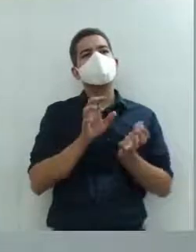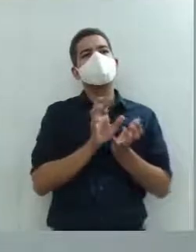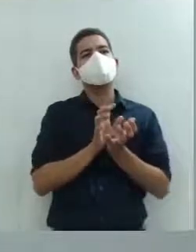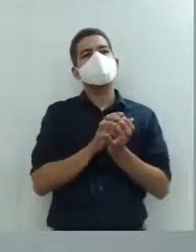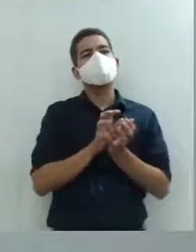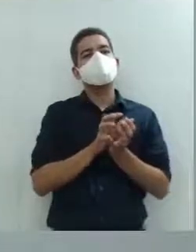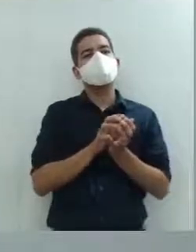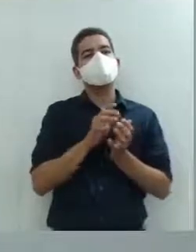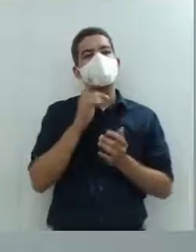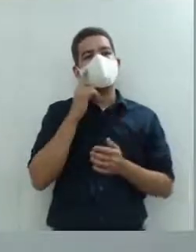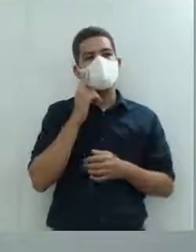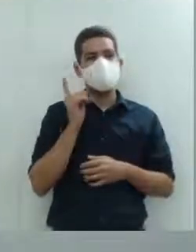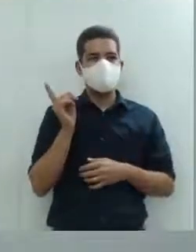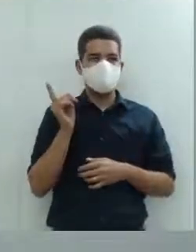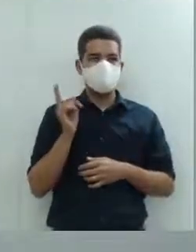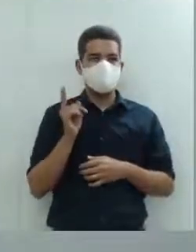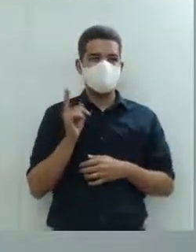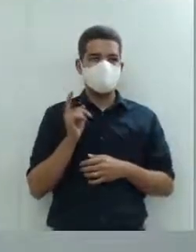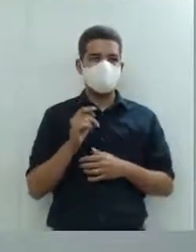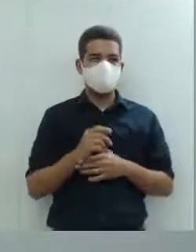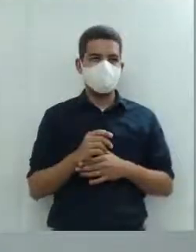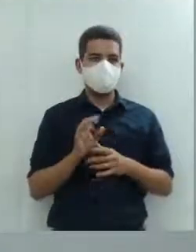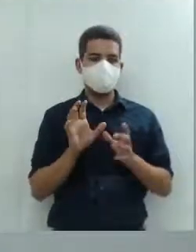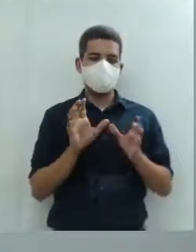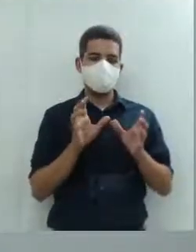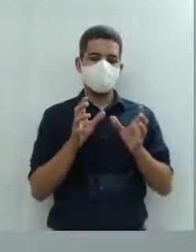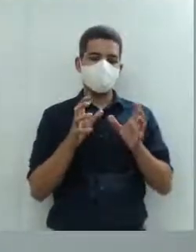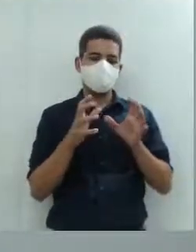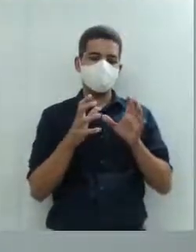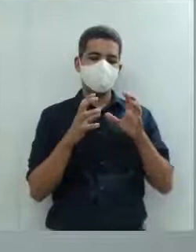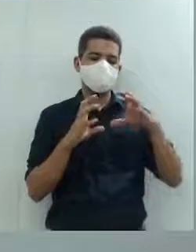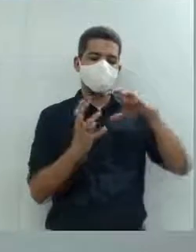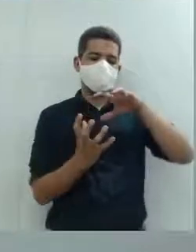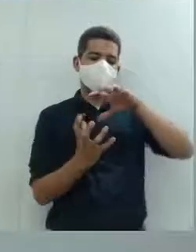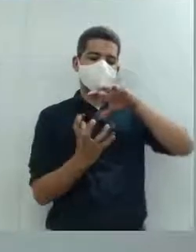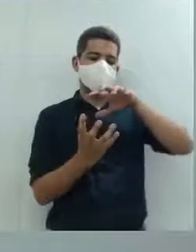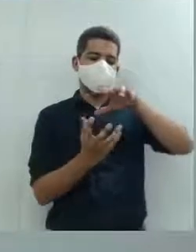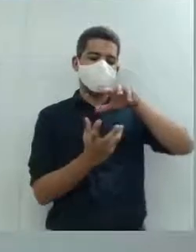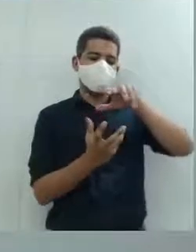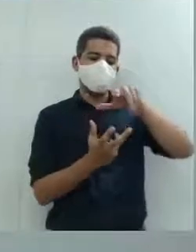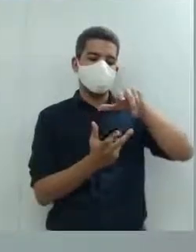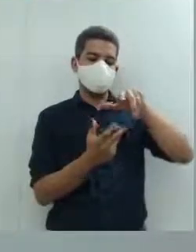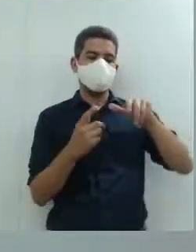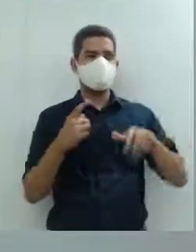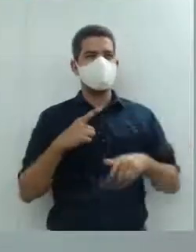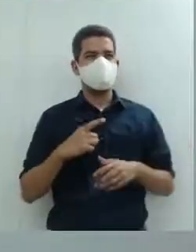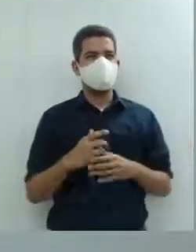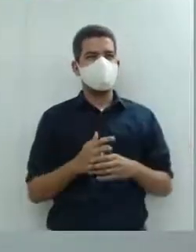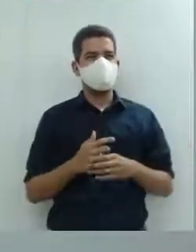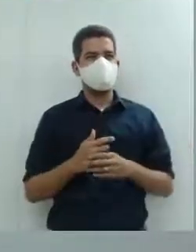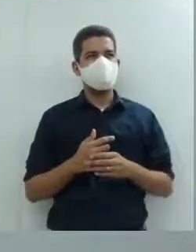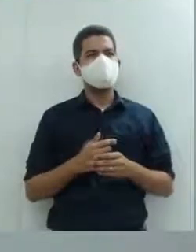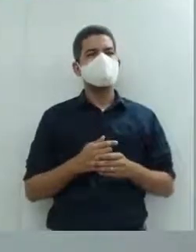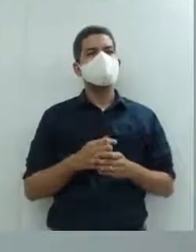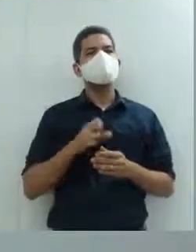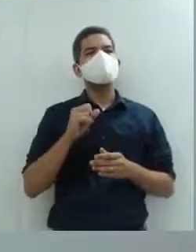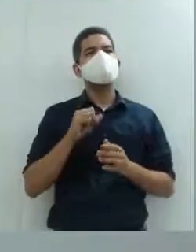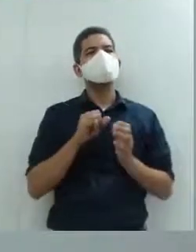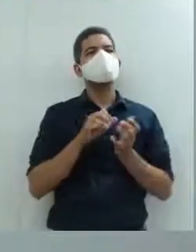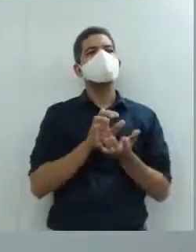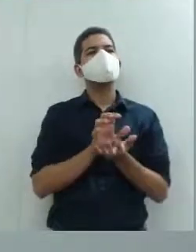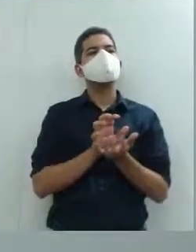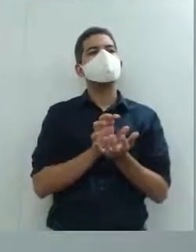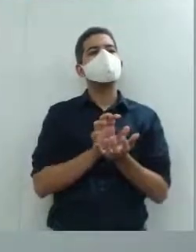ó. Meu Pernambuco, ele tá... Lembra que a Terra gira, tá? Ela está perto do Sol. Se meu Pernambuco está perto do